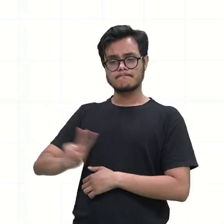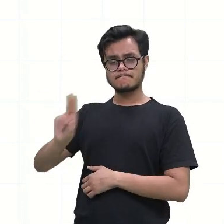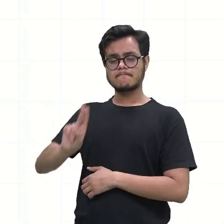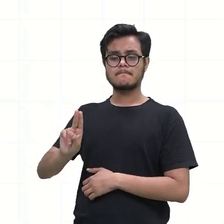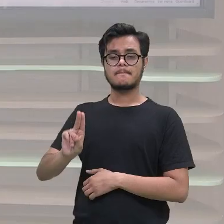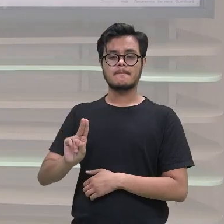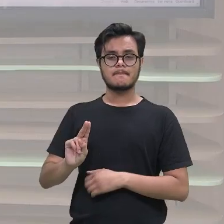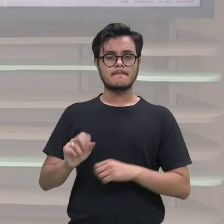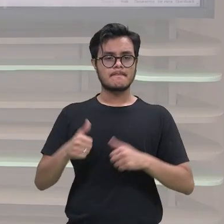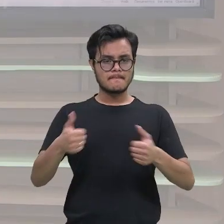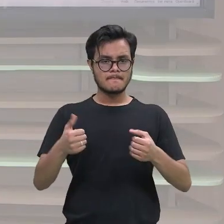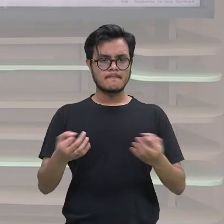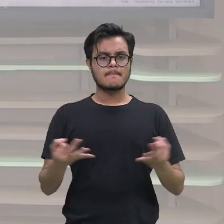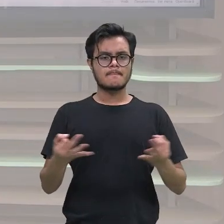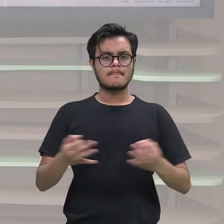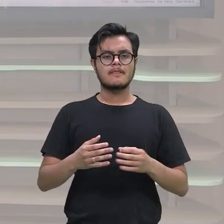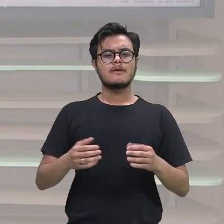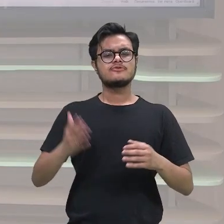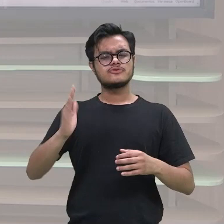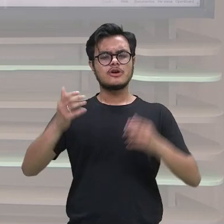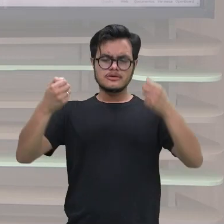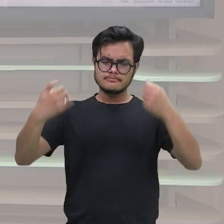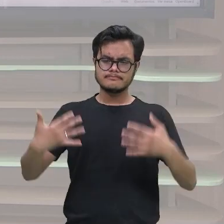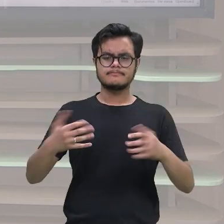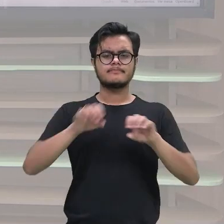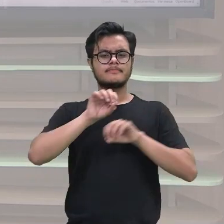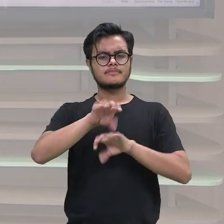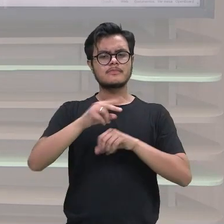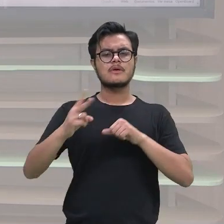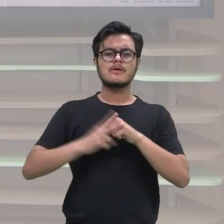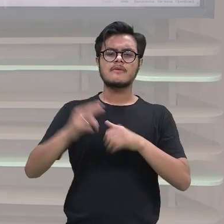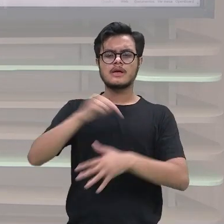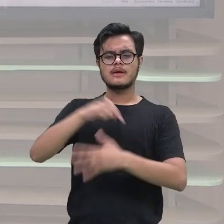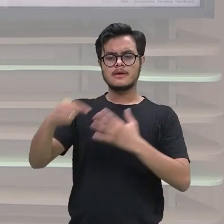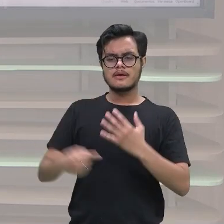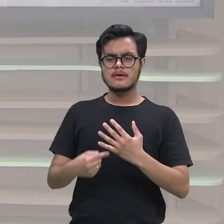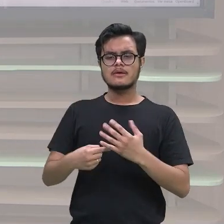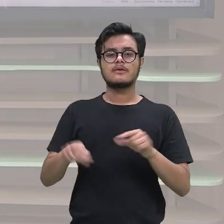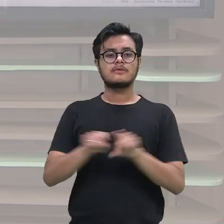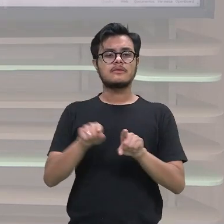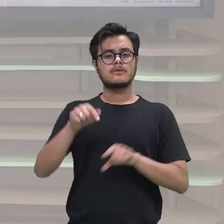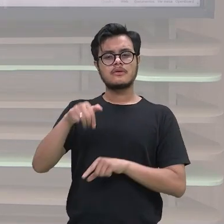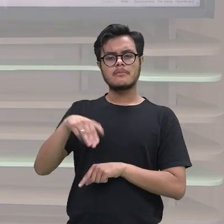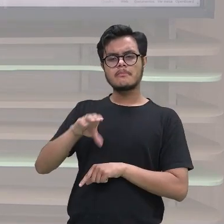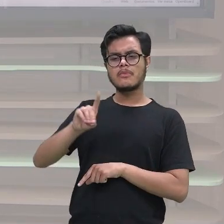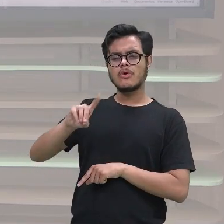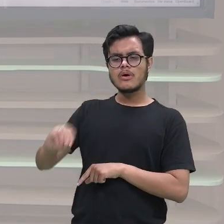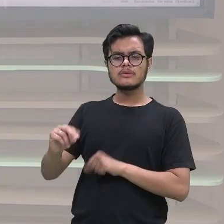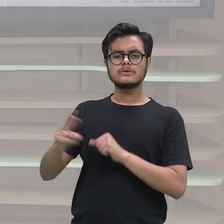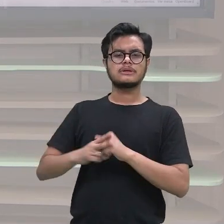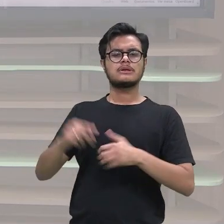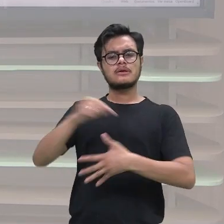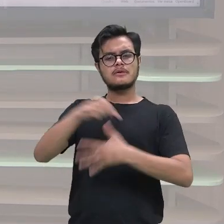aí sobre o que nós falamos dos verbos, falamos do modo dos verbos,